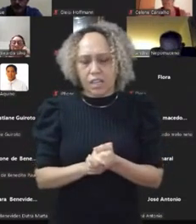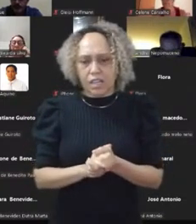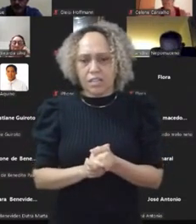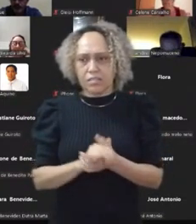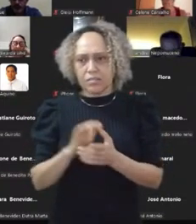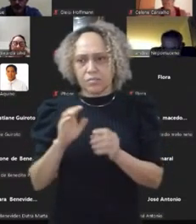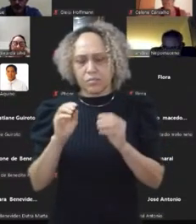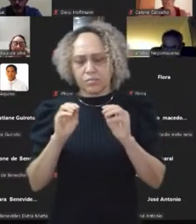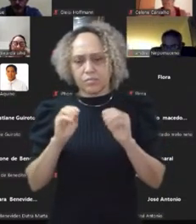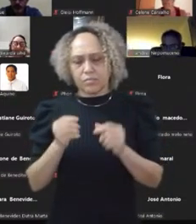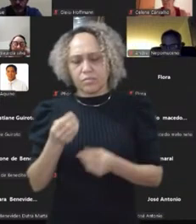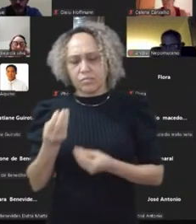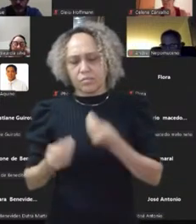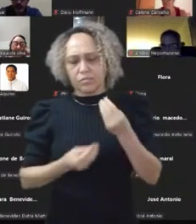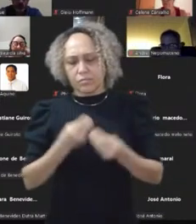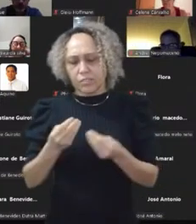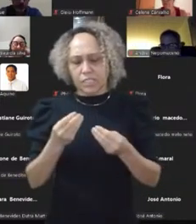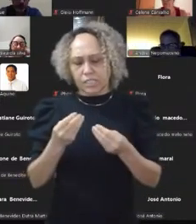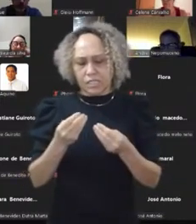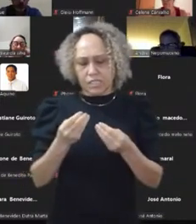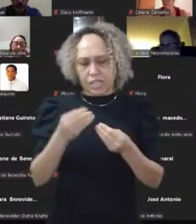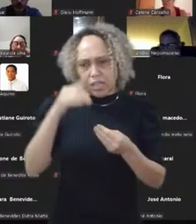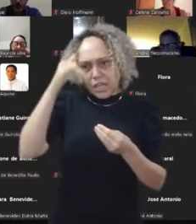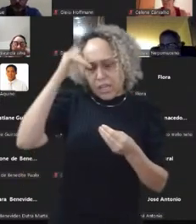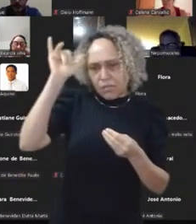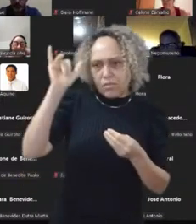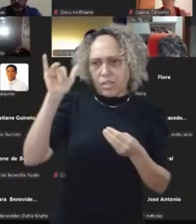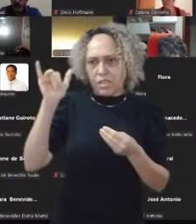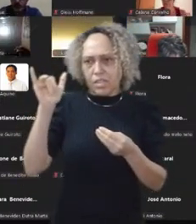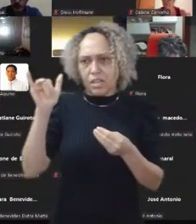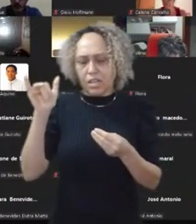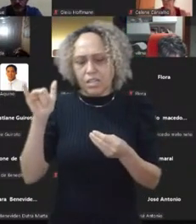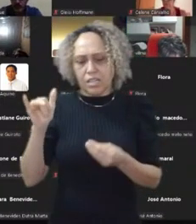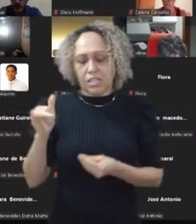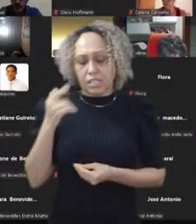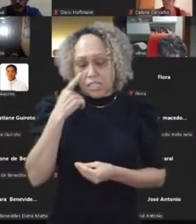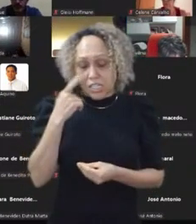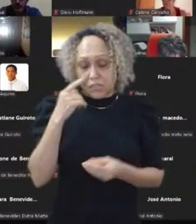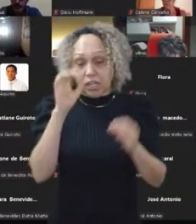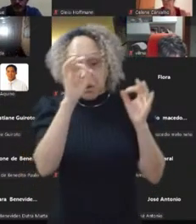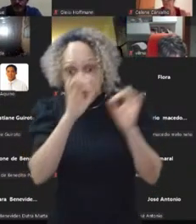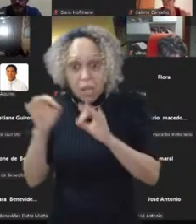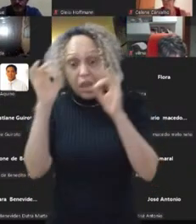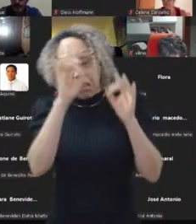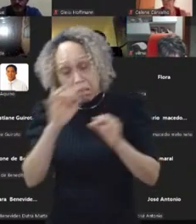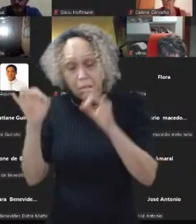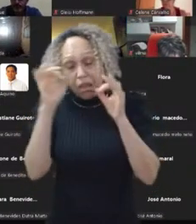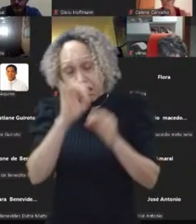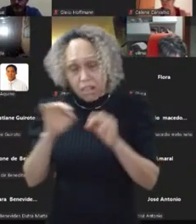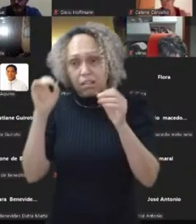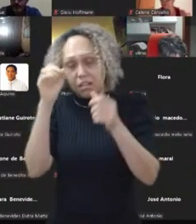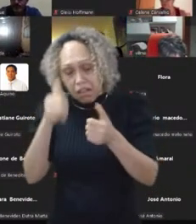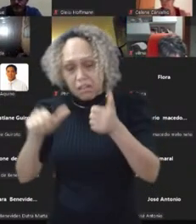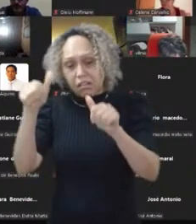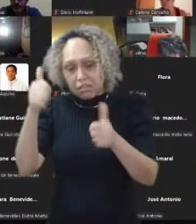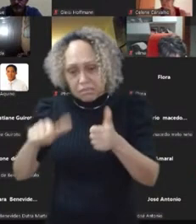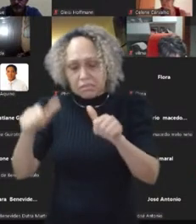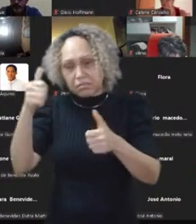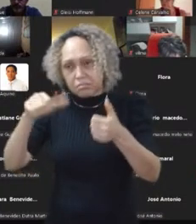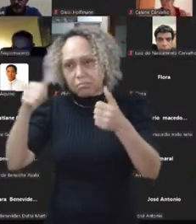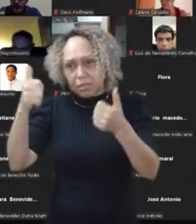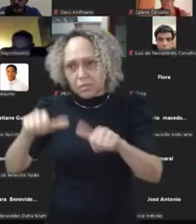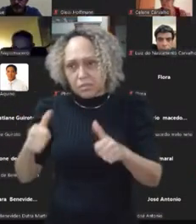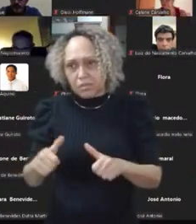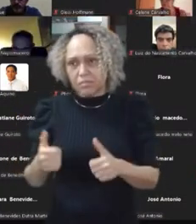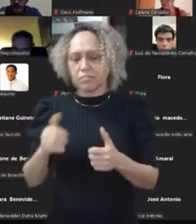análises em comunicação digital a gente não dá para eh ficar sempre vendo aqui agora da mão paraa